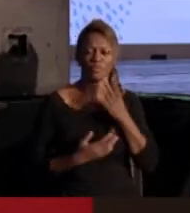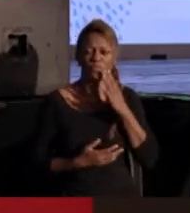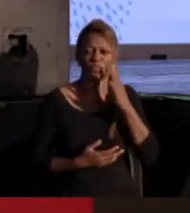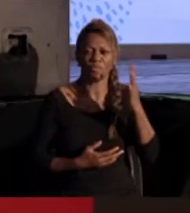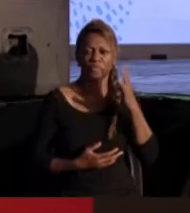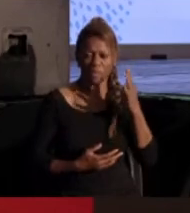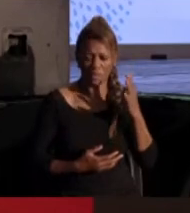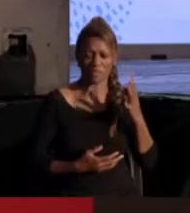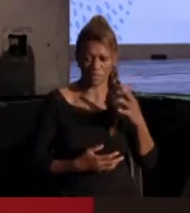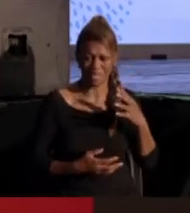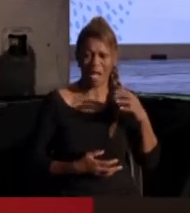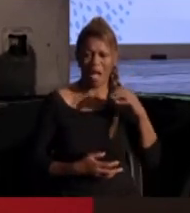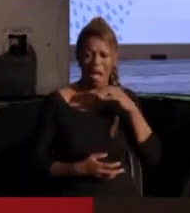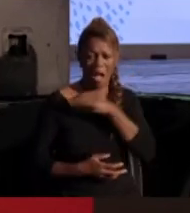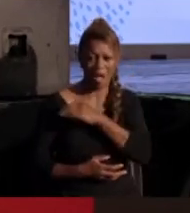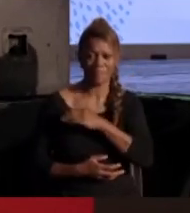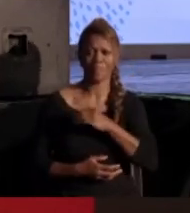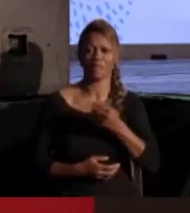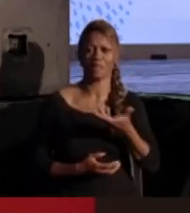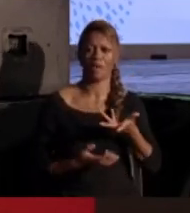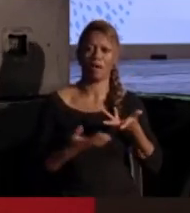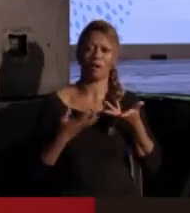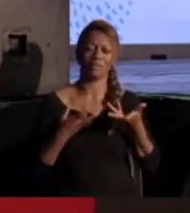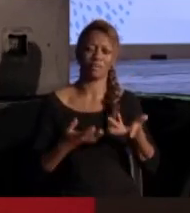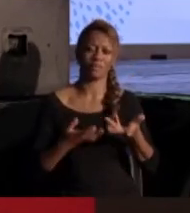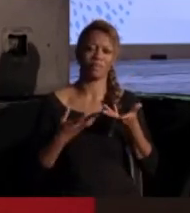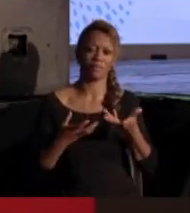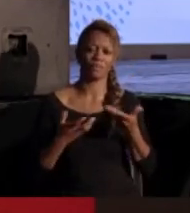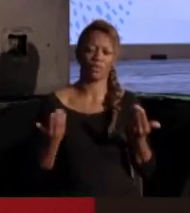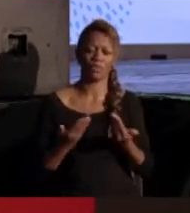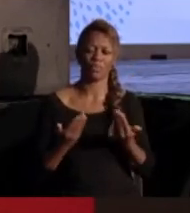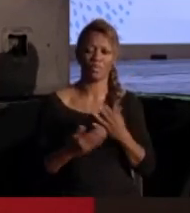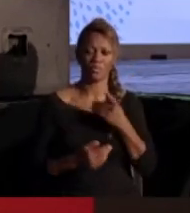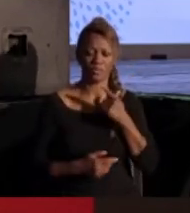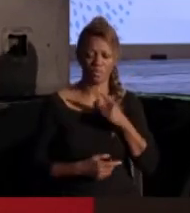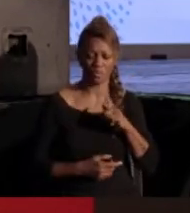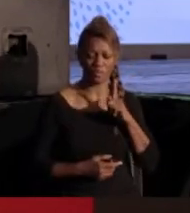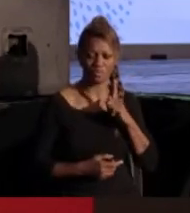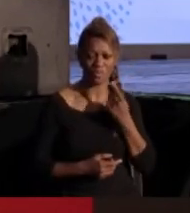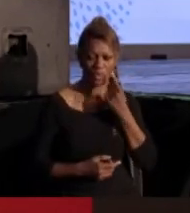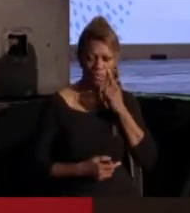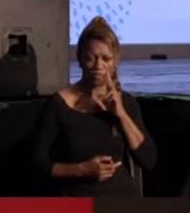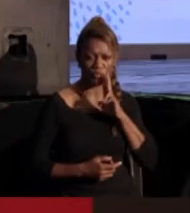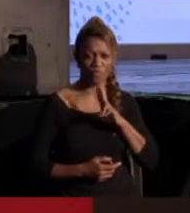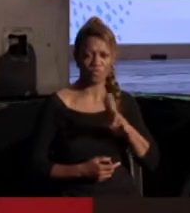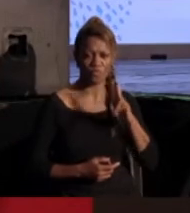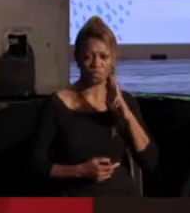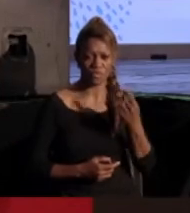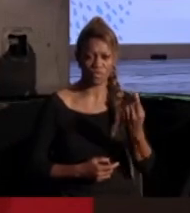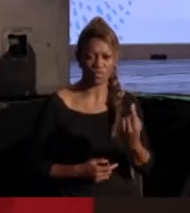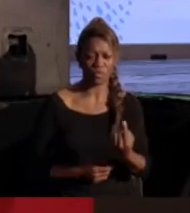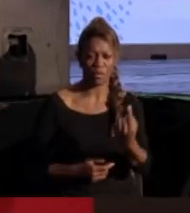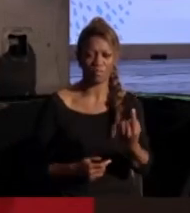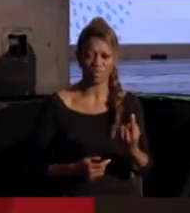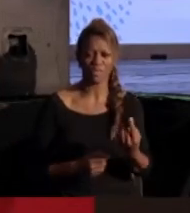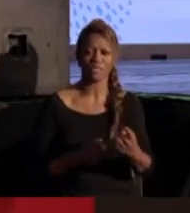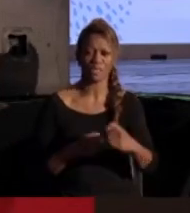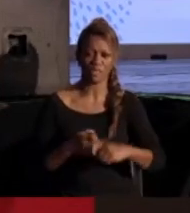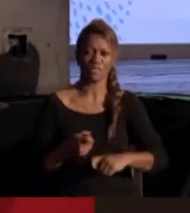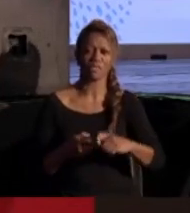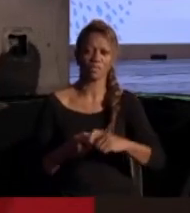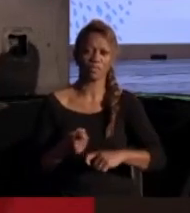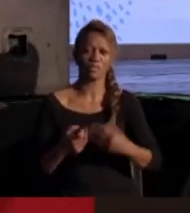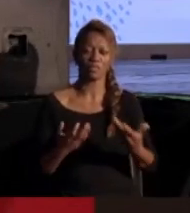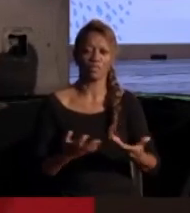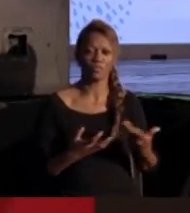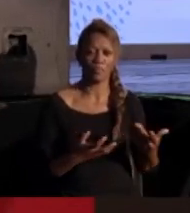irrefreadamente, agora quando ele virá a novamente se dirigir ao corpo do outro, na maturidade sexual,